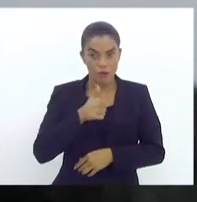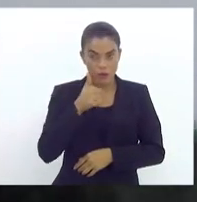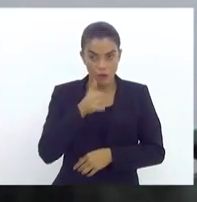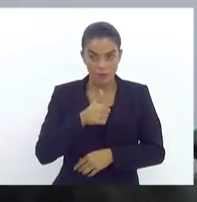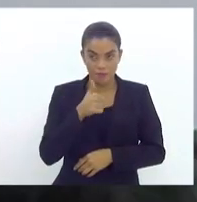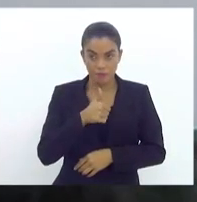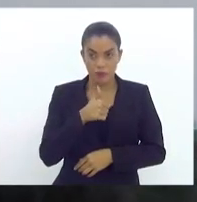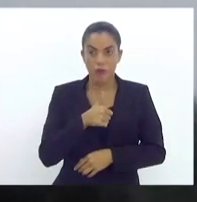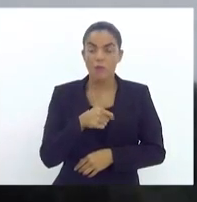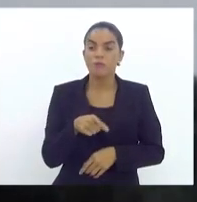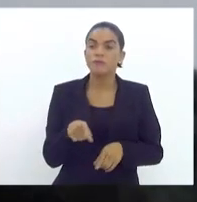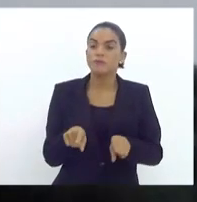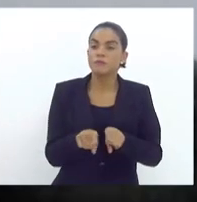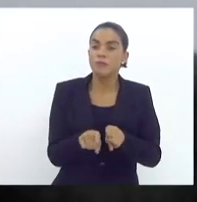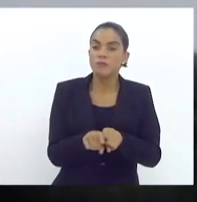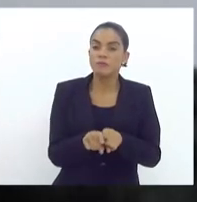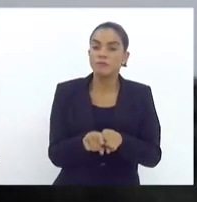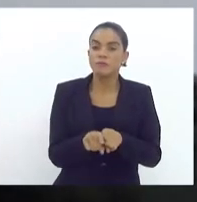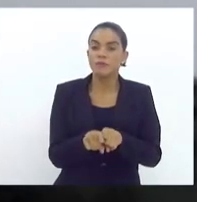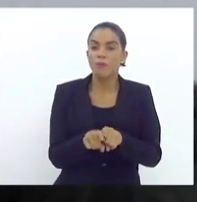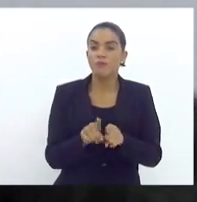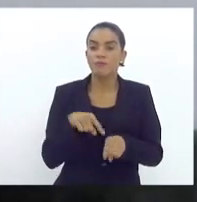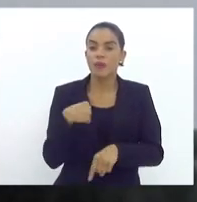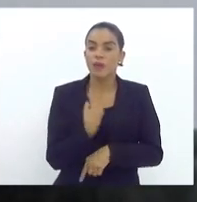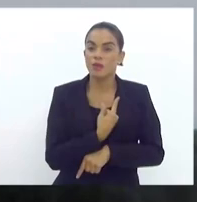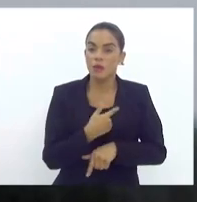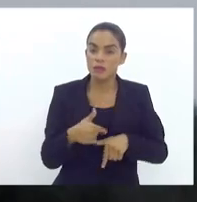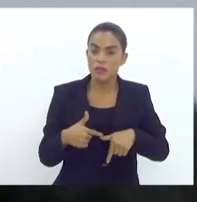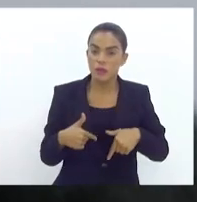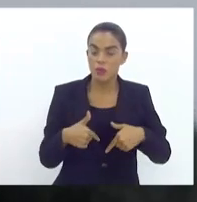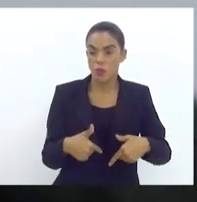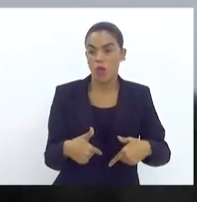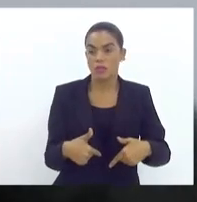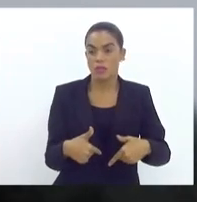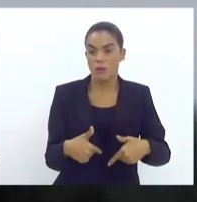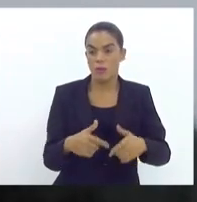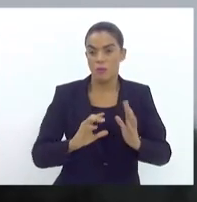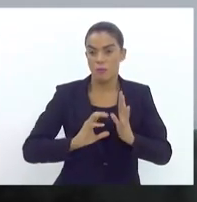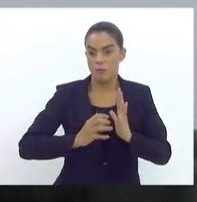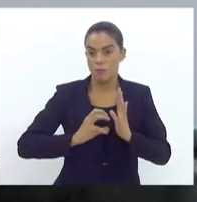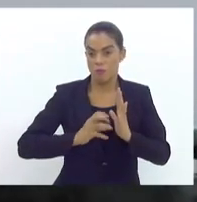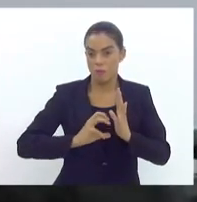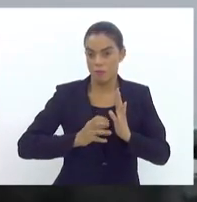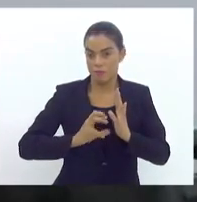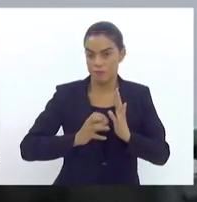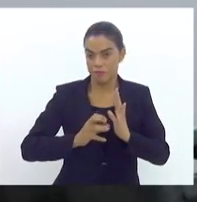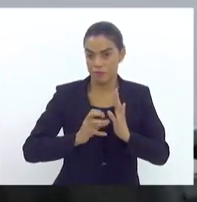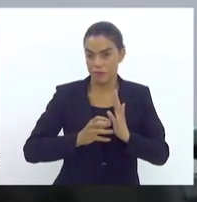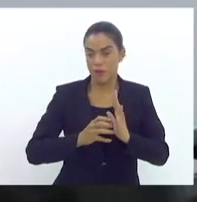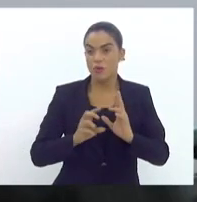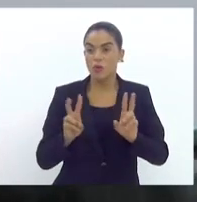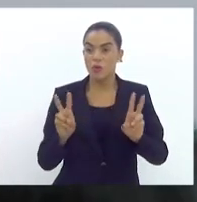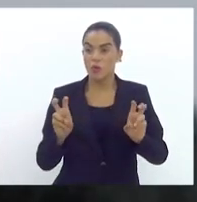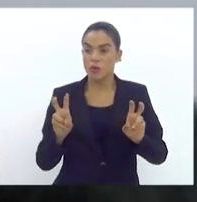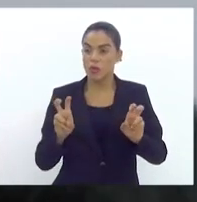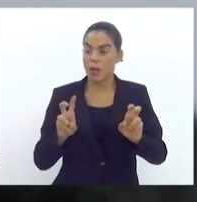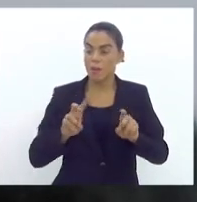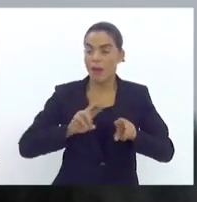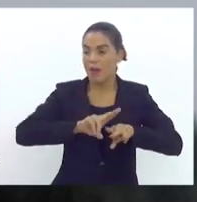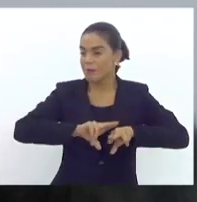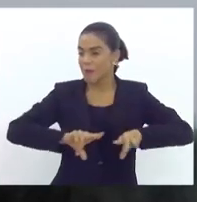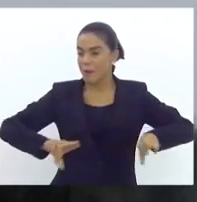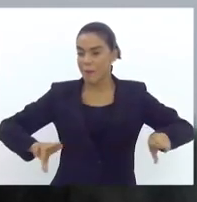daquela casa ainda obstante a nossa atuação partidária né mas considerando que o tema é super partidário